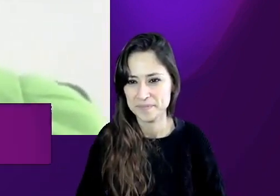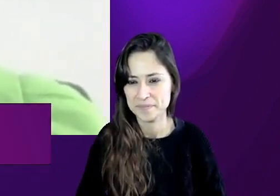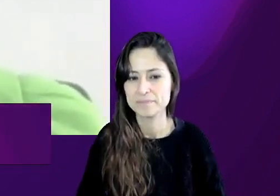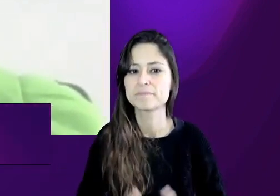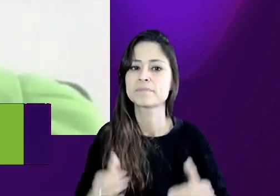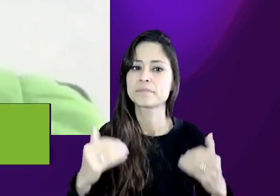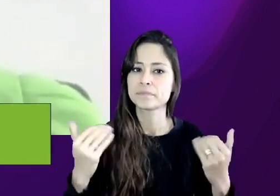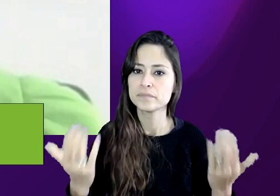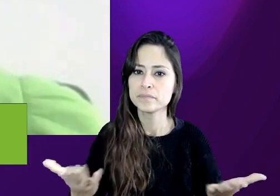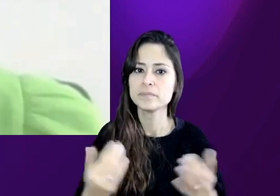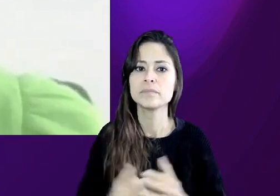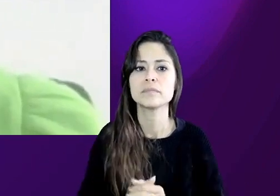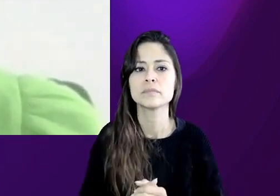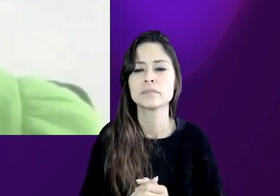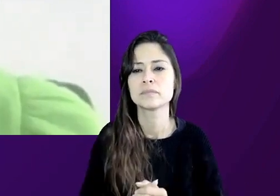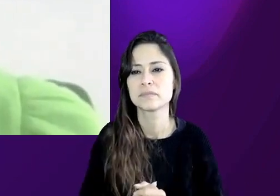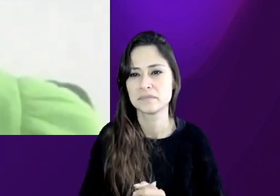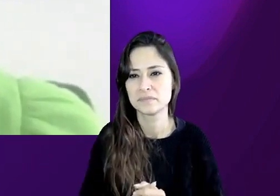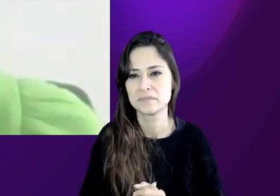Então,